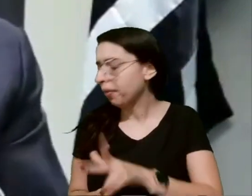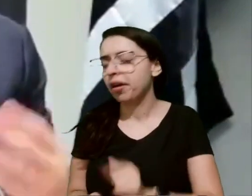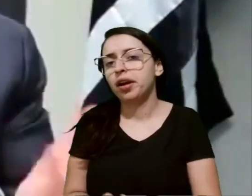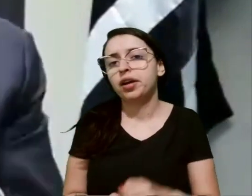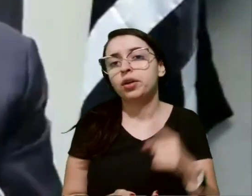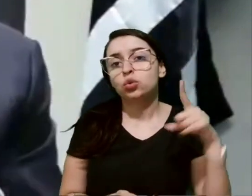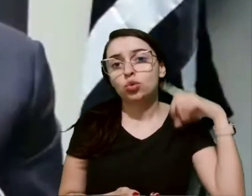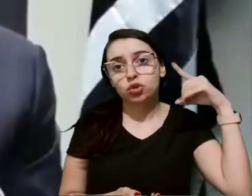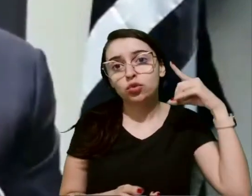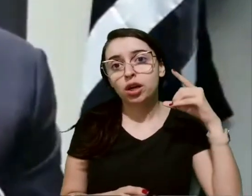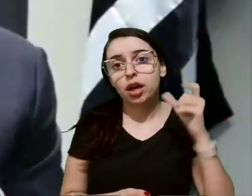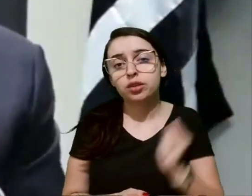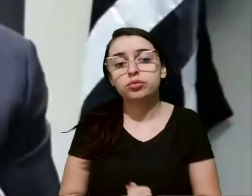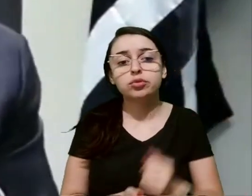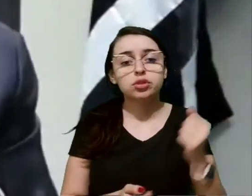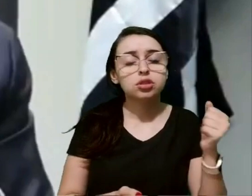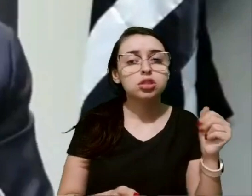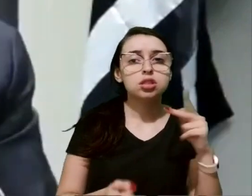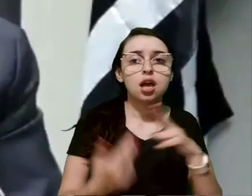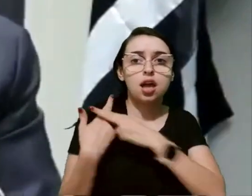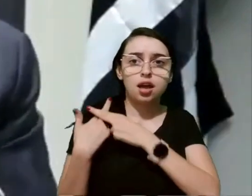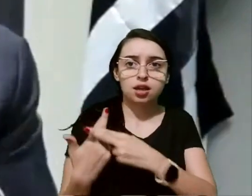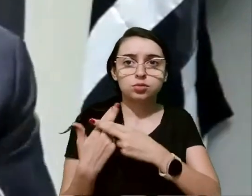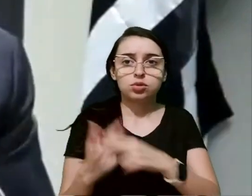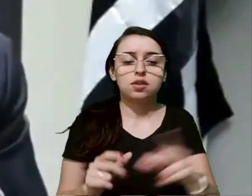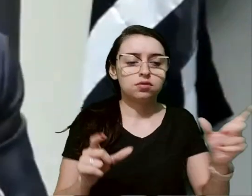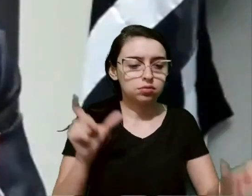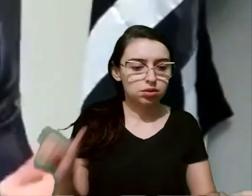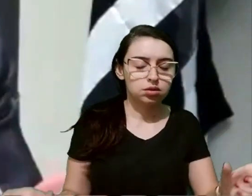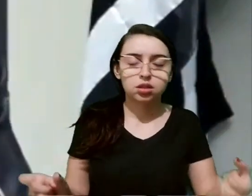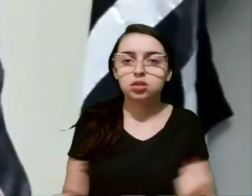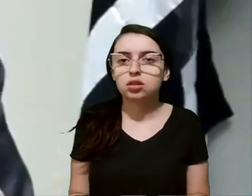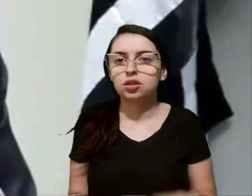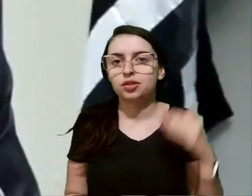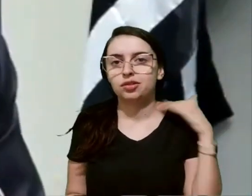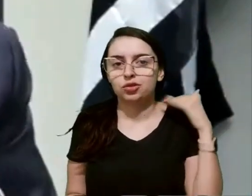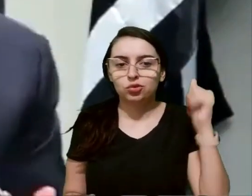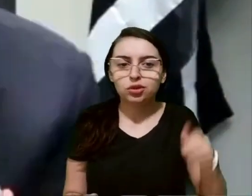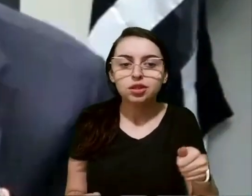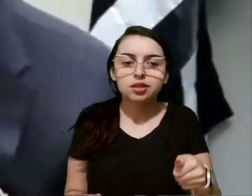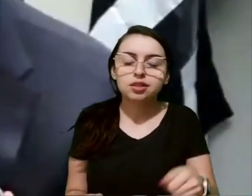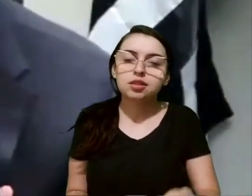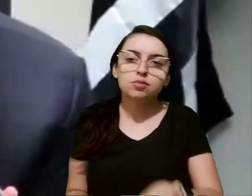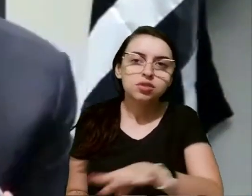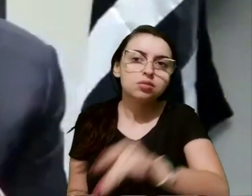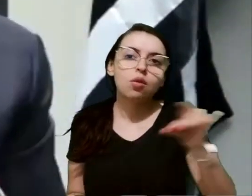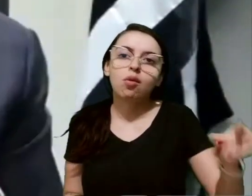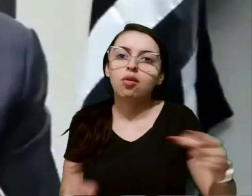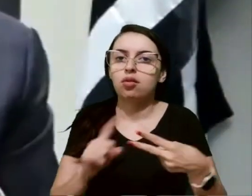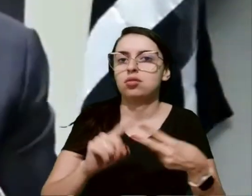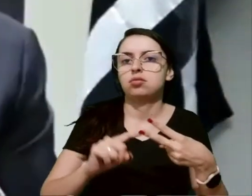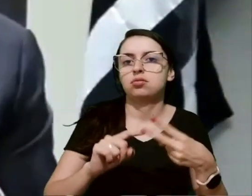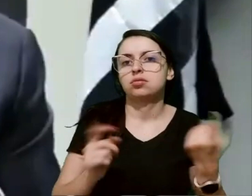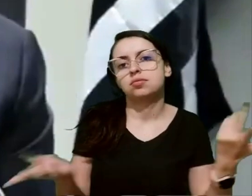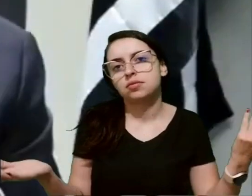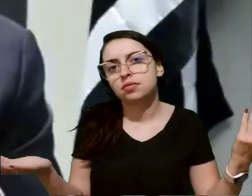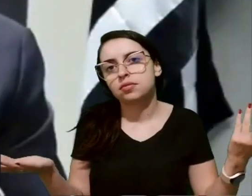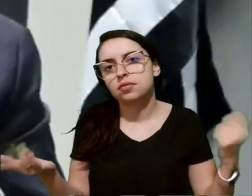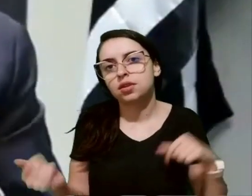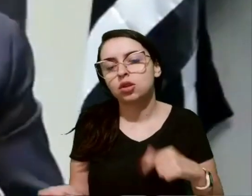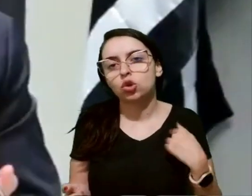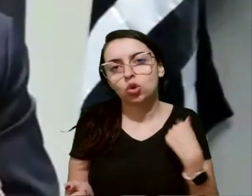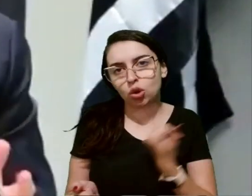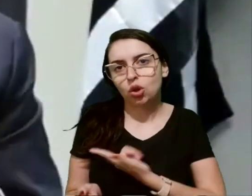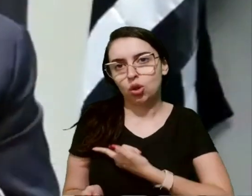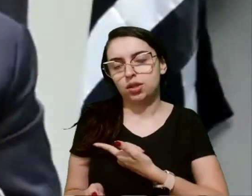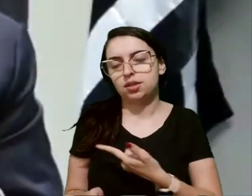porque eles defendem os 2 lados. Não adianta reclamar dos juízes, porque existem 2 correntes jurisprudenciais, né.